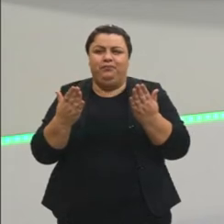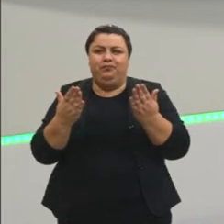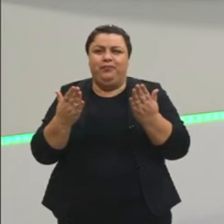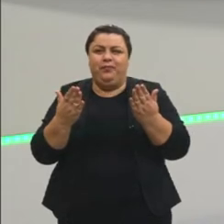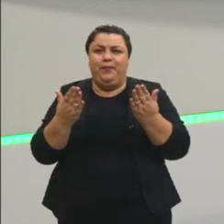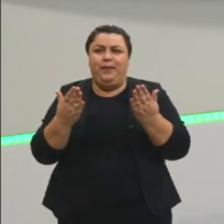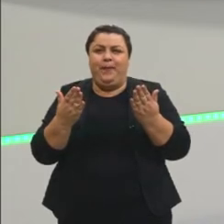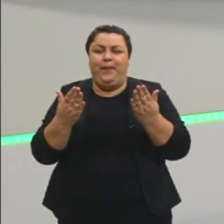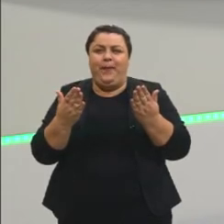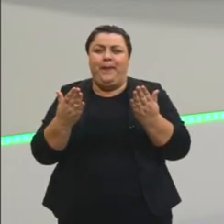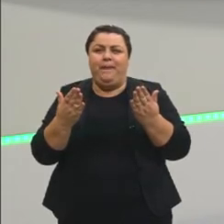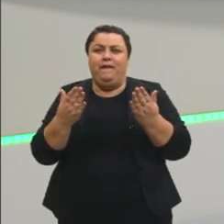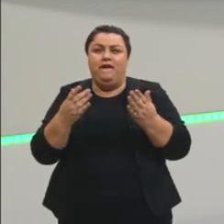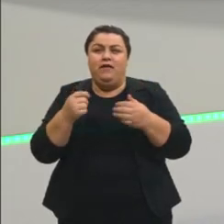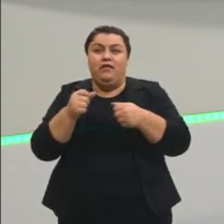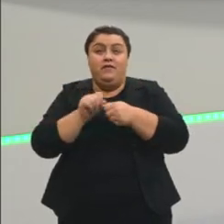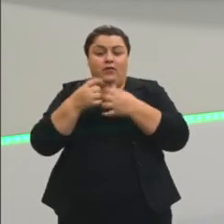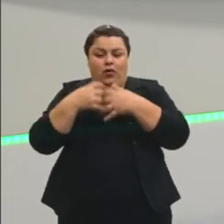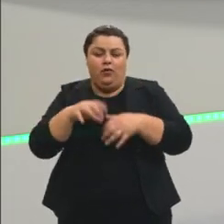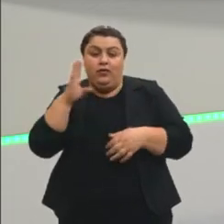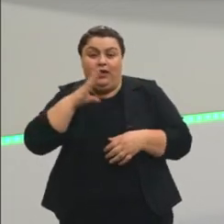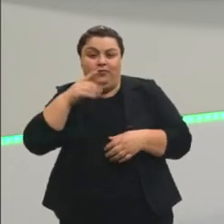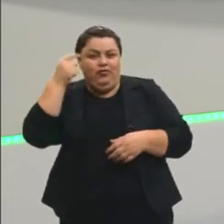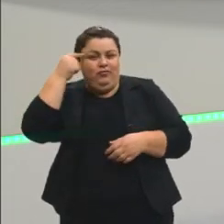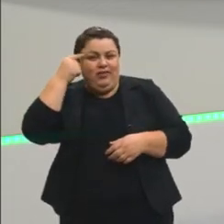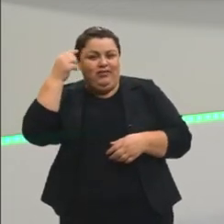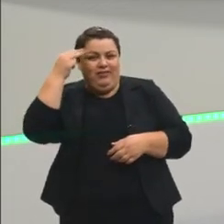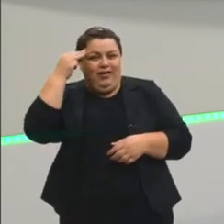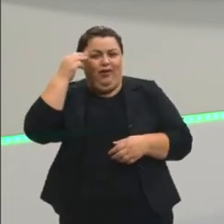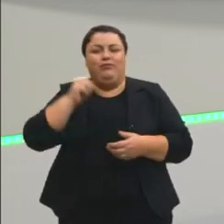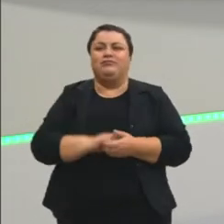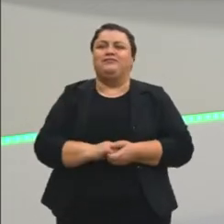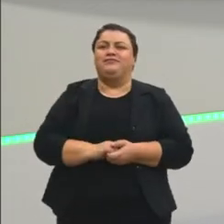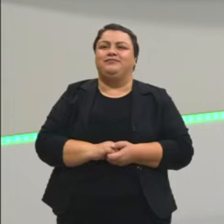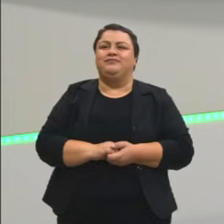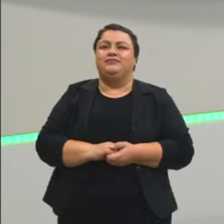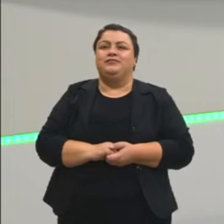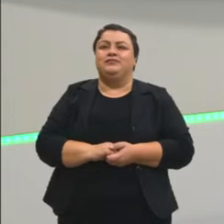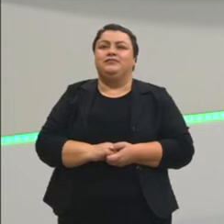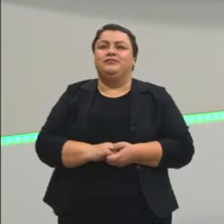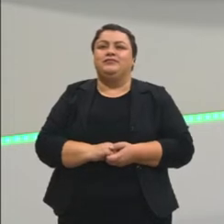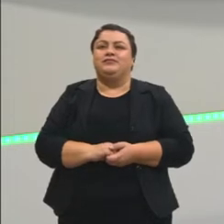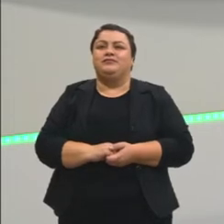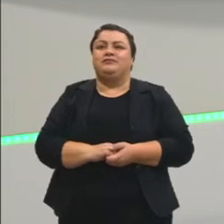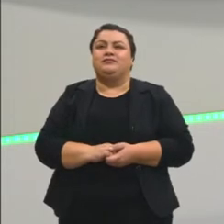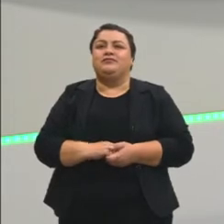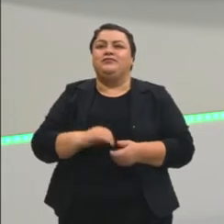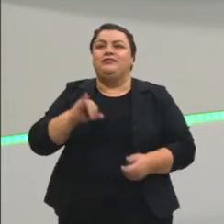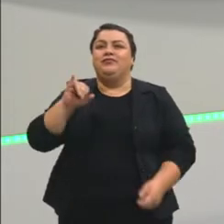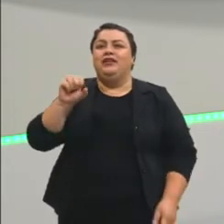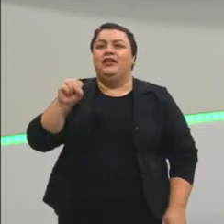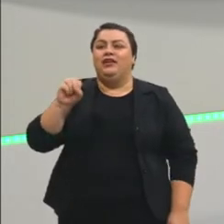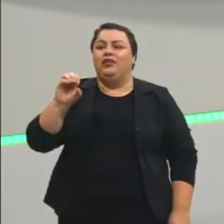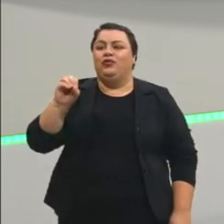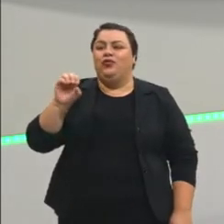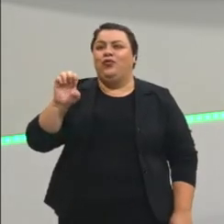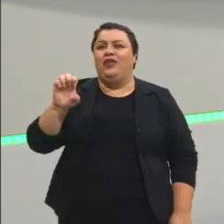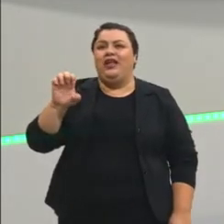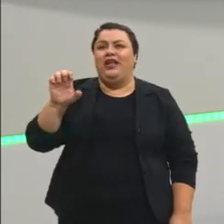identificar tem que fazer o cálculo rapidinho mental o e os elétrons e os